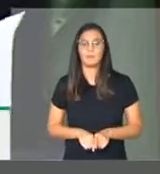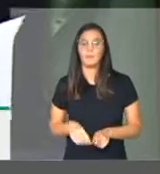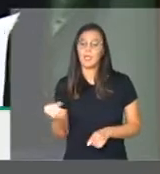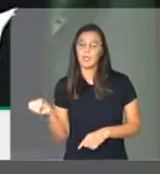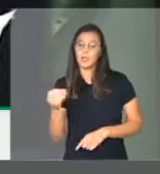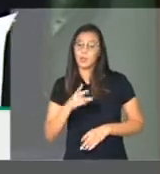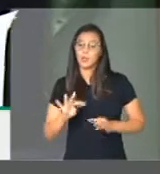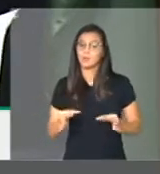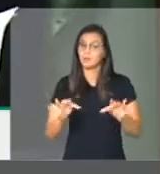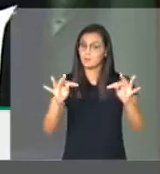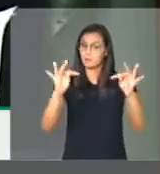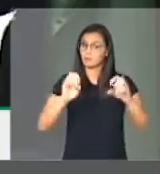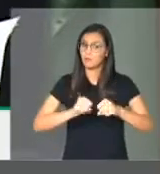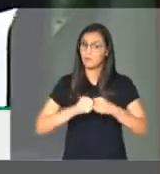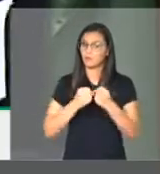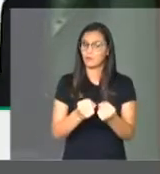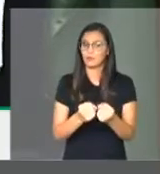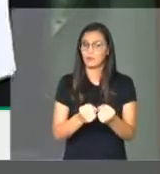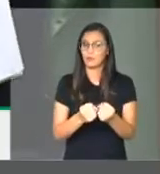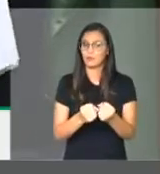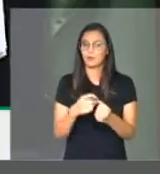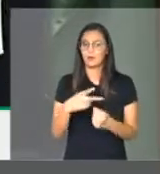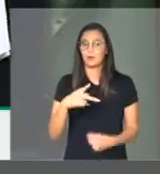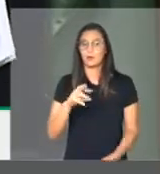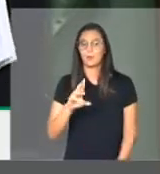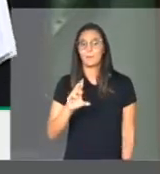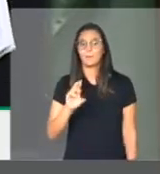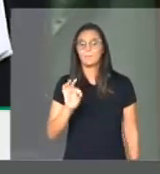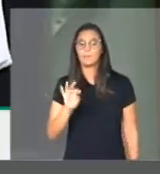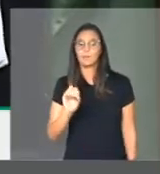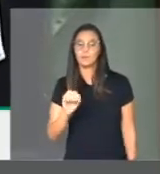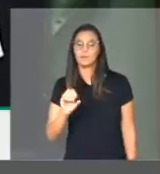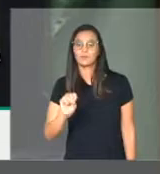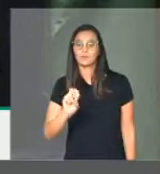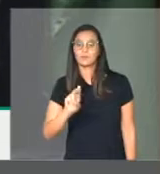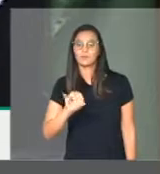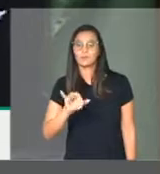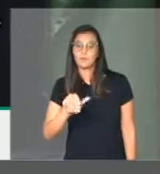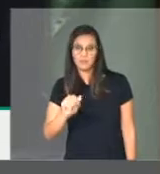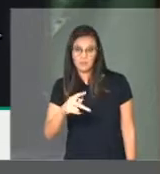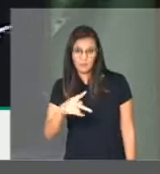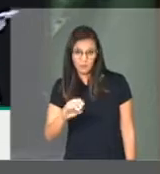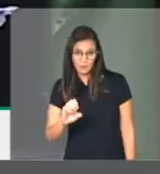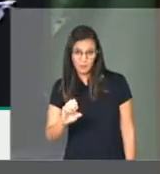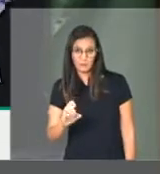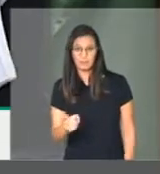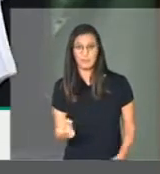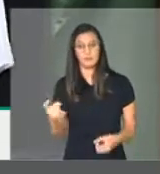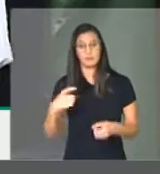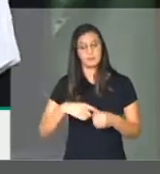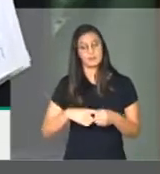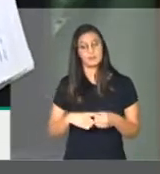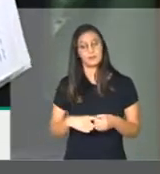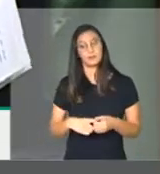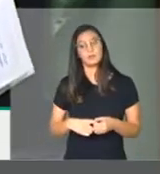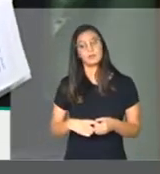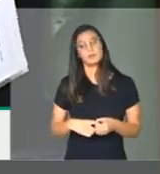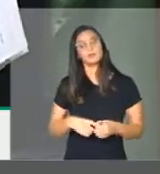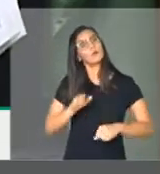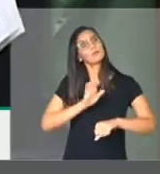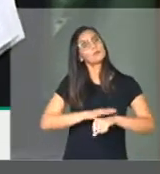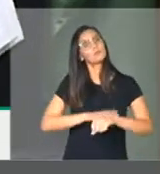e fortalecimento do Porto de Suape, com a imediata devolução da sua autonomia ao Estado de